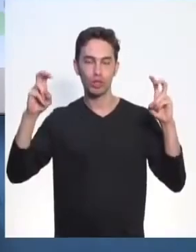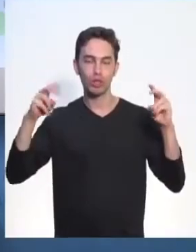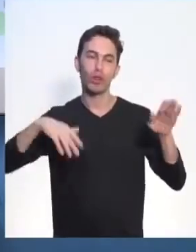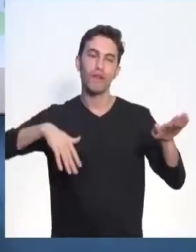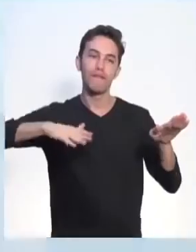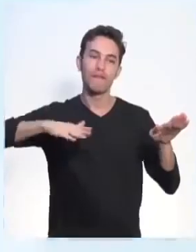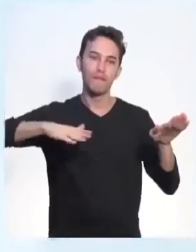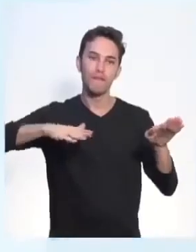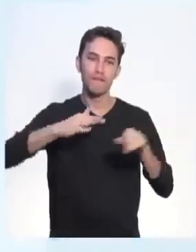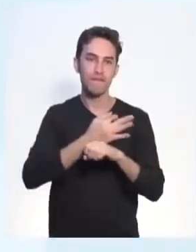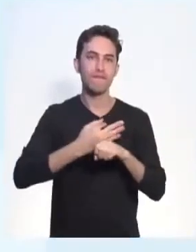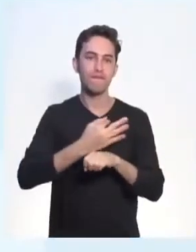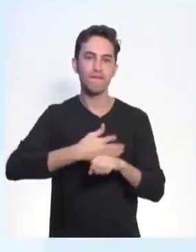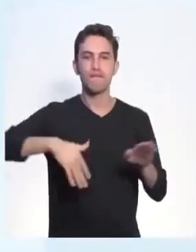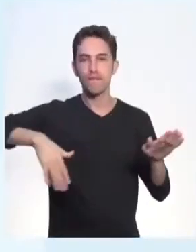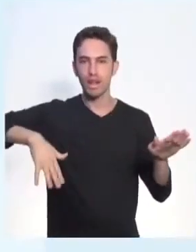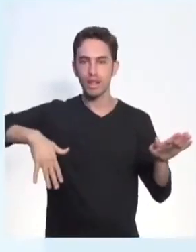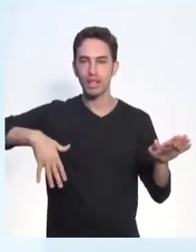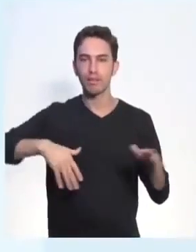Férias